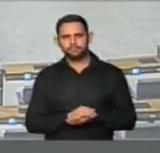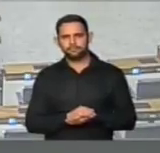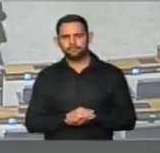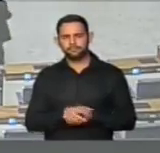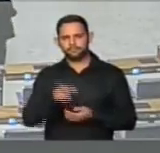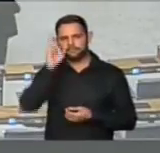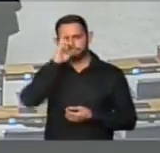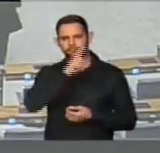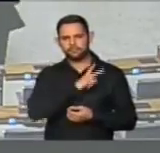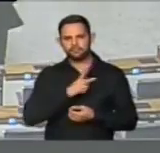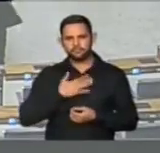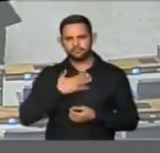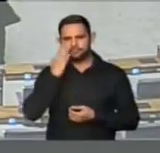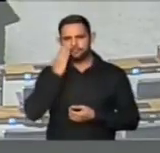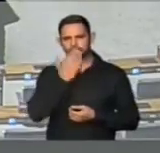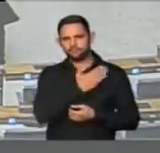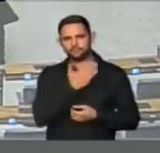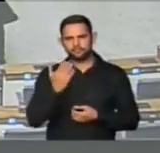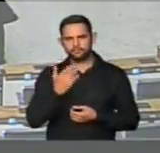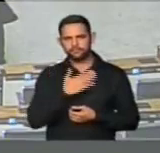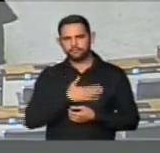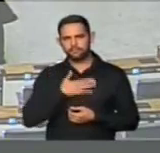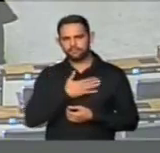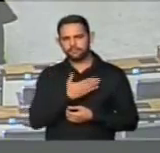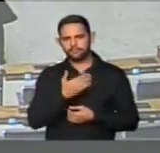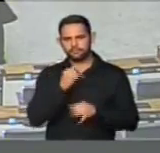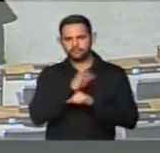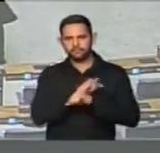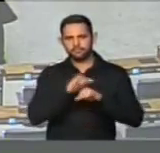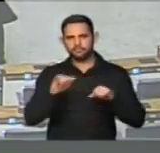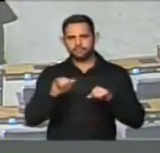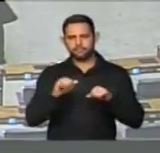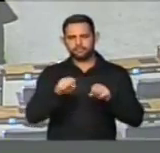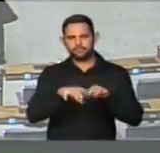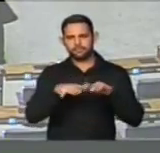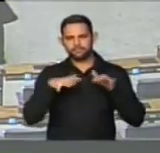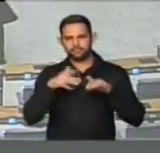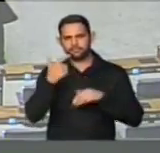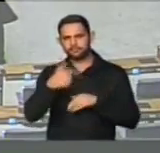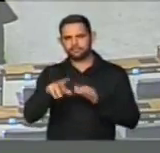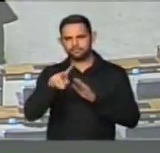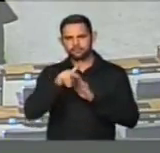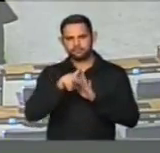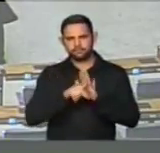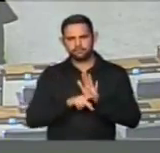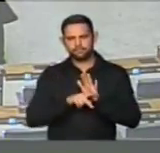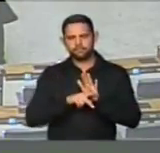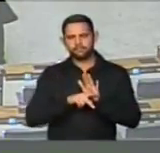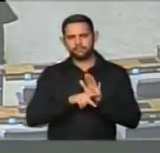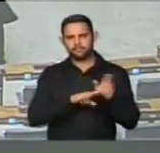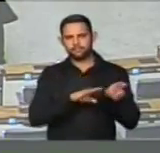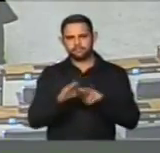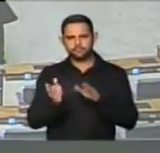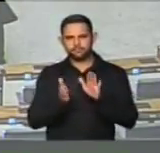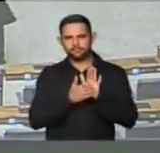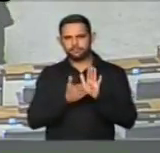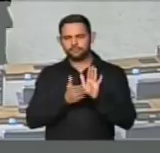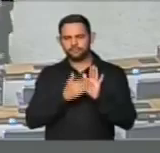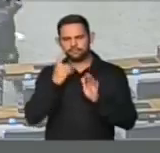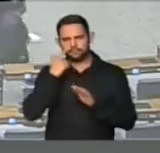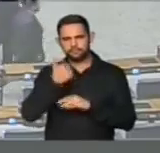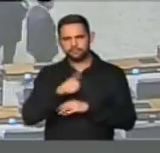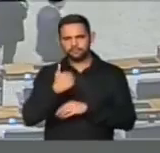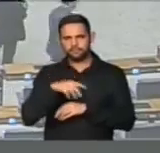Senhor presidente, muito obrigado. Eu quero aqui comunicar ao plenário mais um projeto, esta semana que proponho para análise